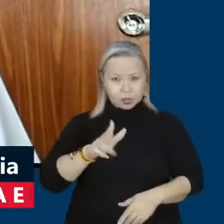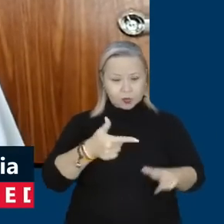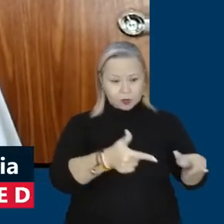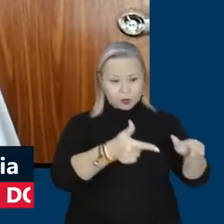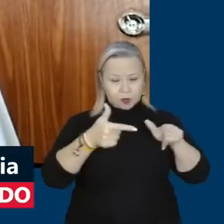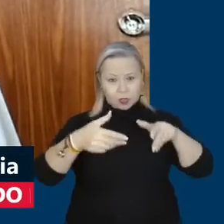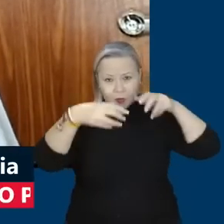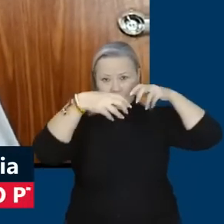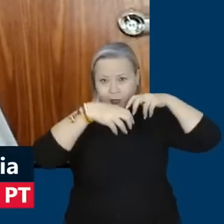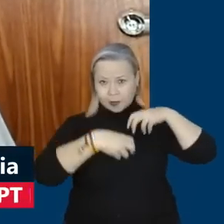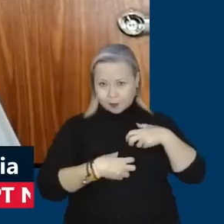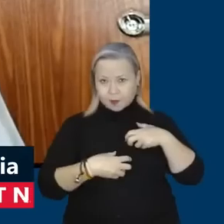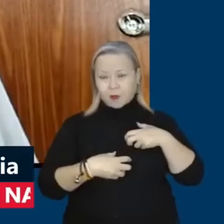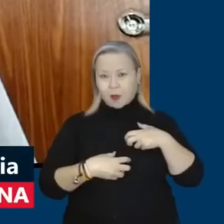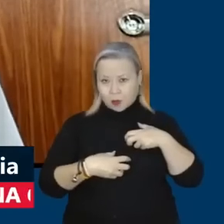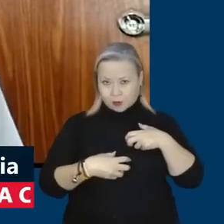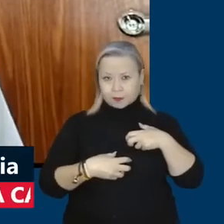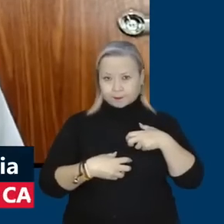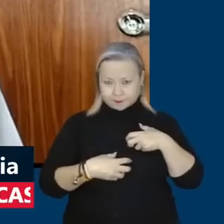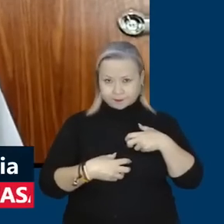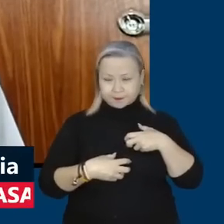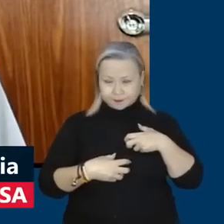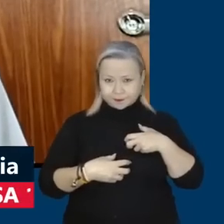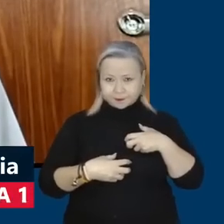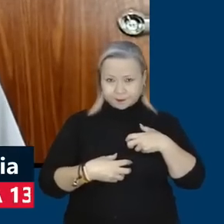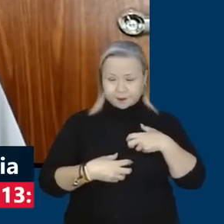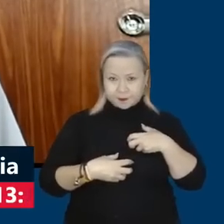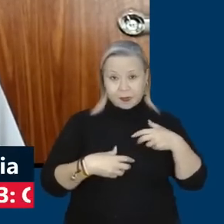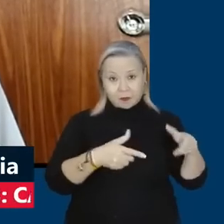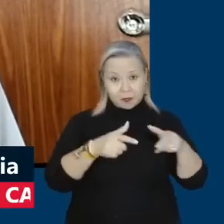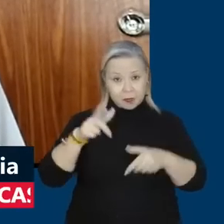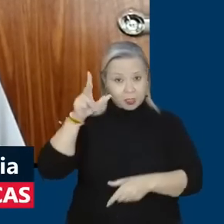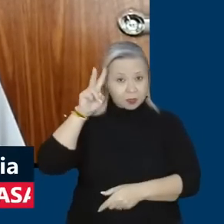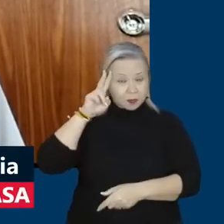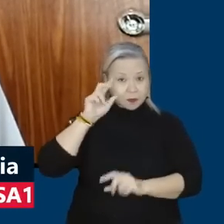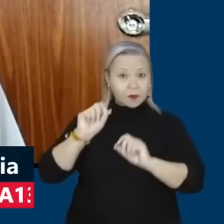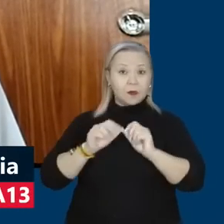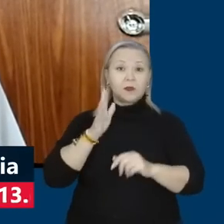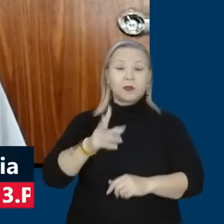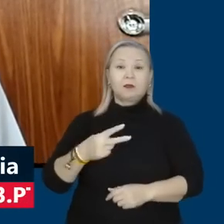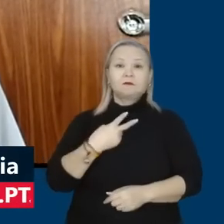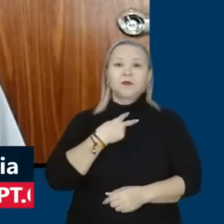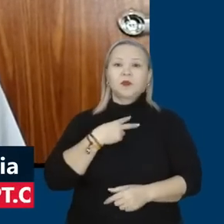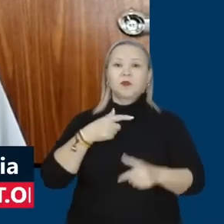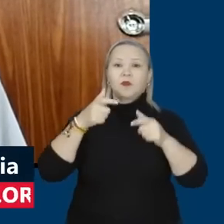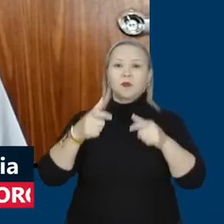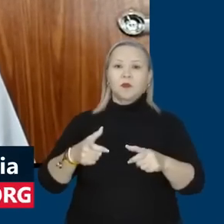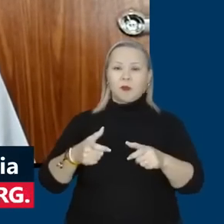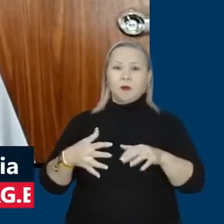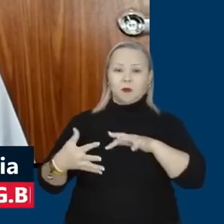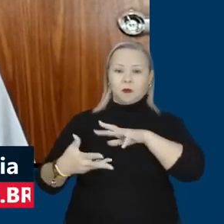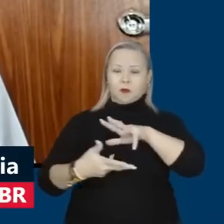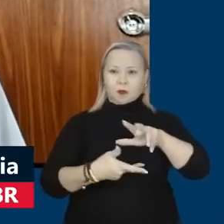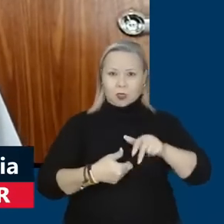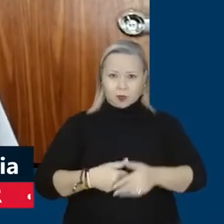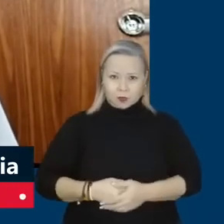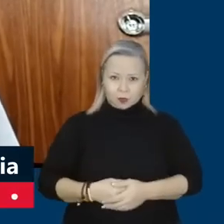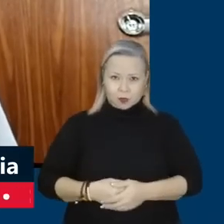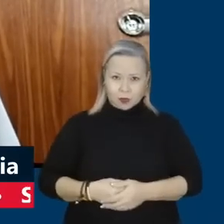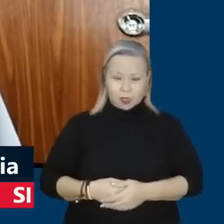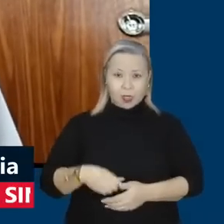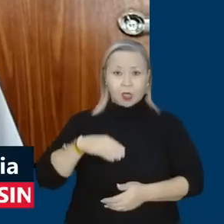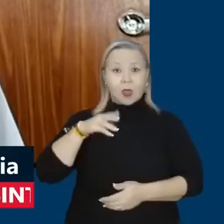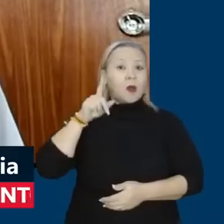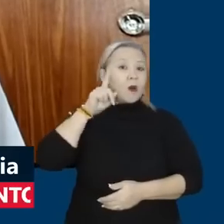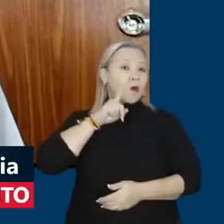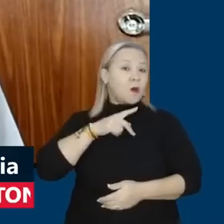posse, até por isso que ele foi diplomado nesta segunda-feira, ele já terá reunião com o Biden. O Biden convidou o presidente Lula. O